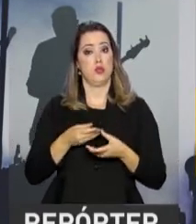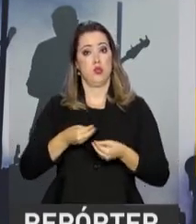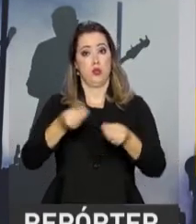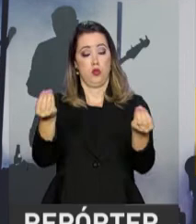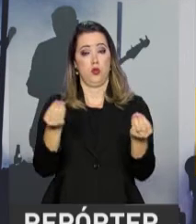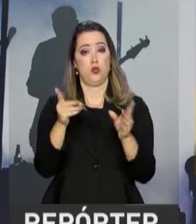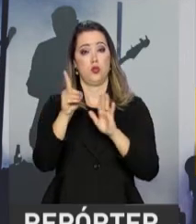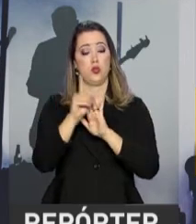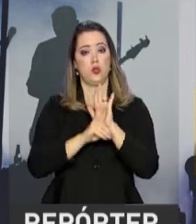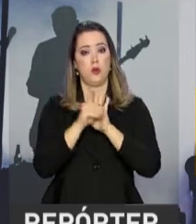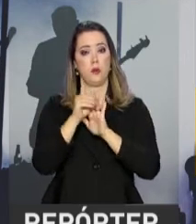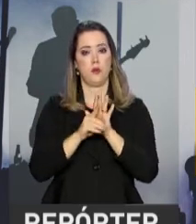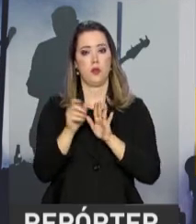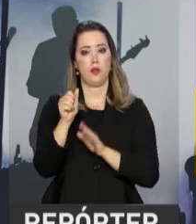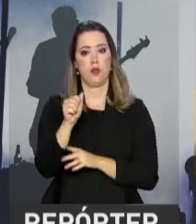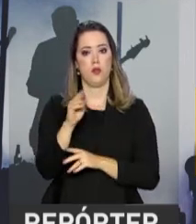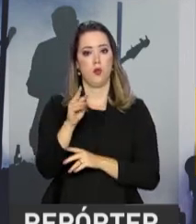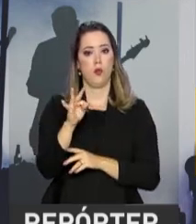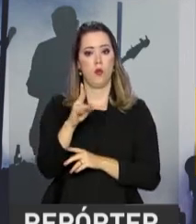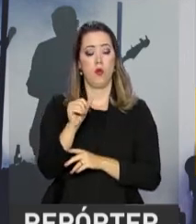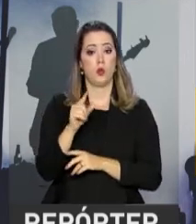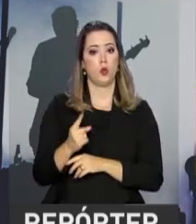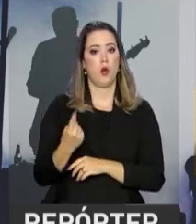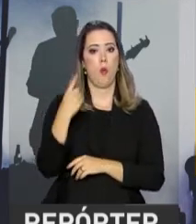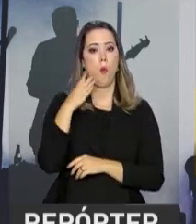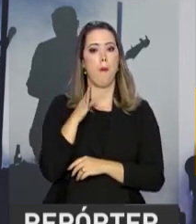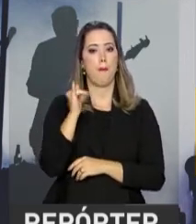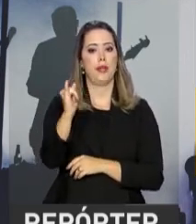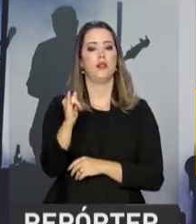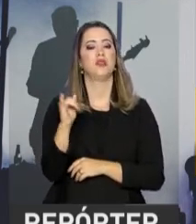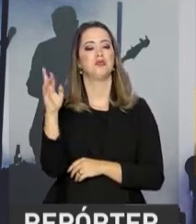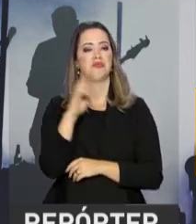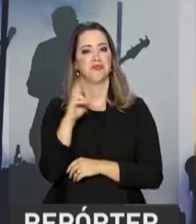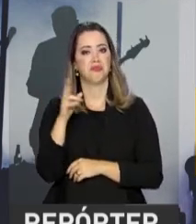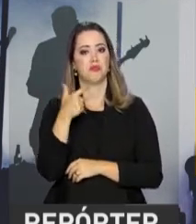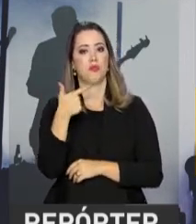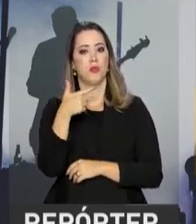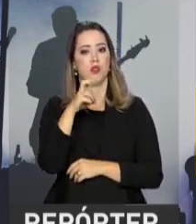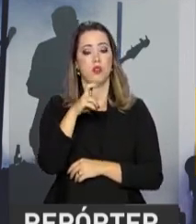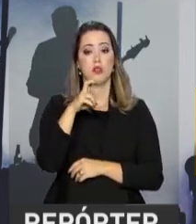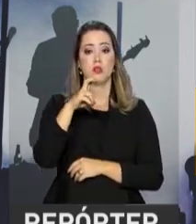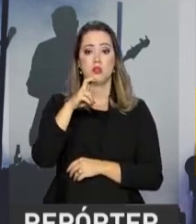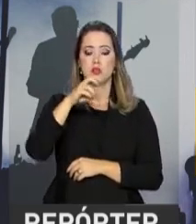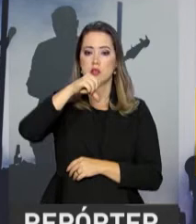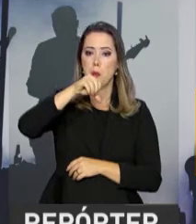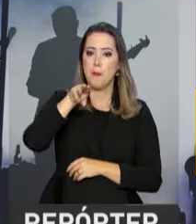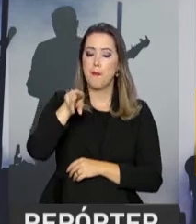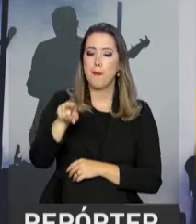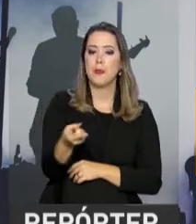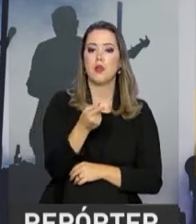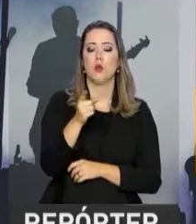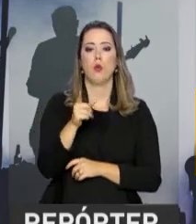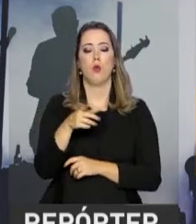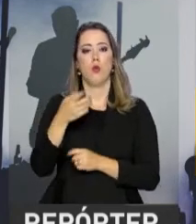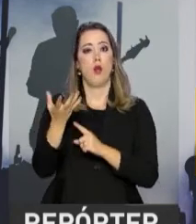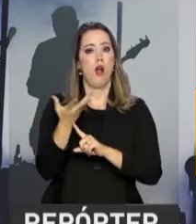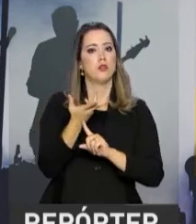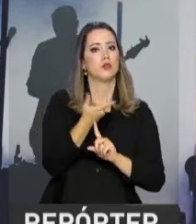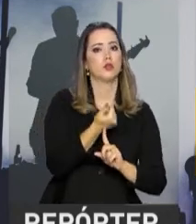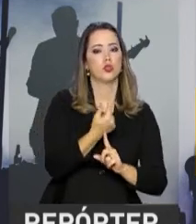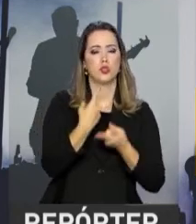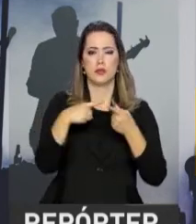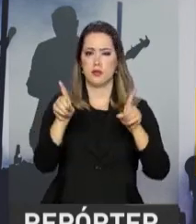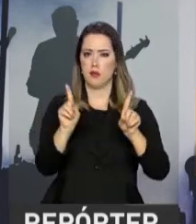de R$1 bilhão, repassados a 259 mil artistas do segmento musical.